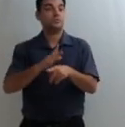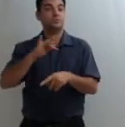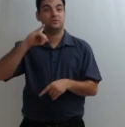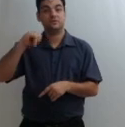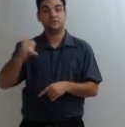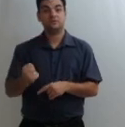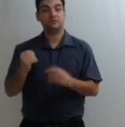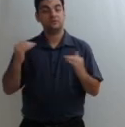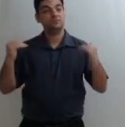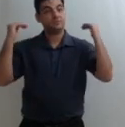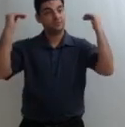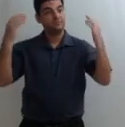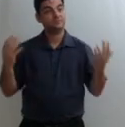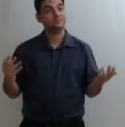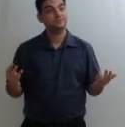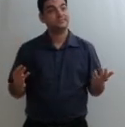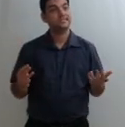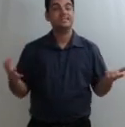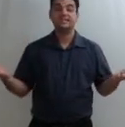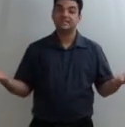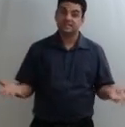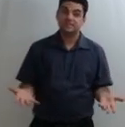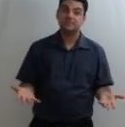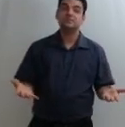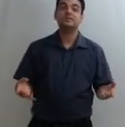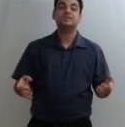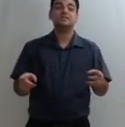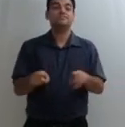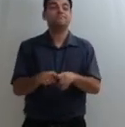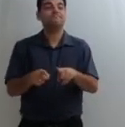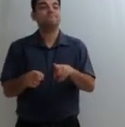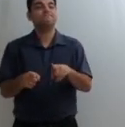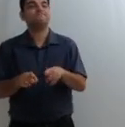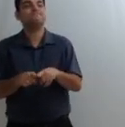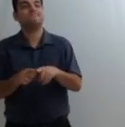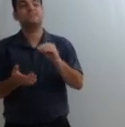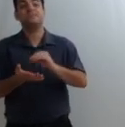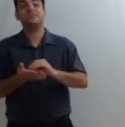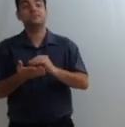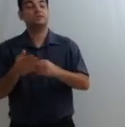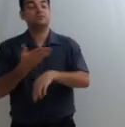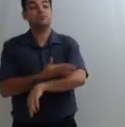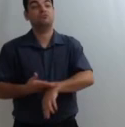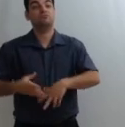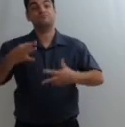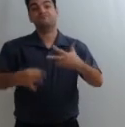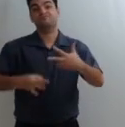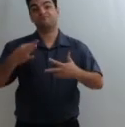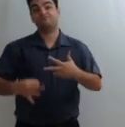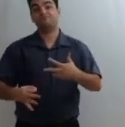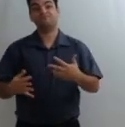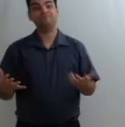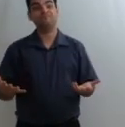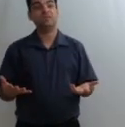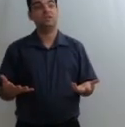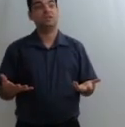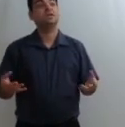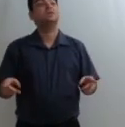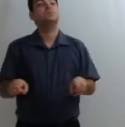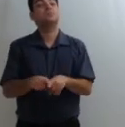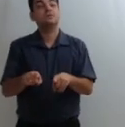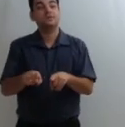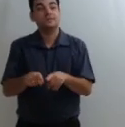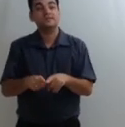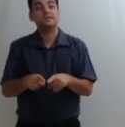Bem assim, pela ausência de demonstração de divergência jurisprudencial, uma vez que é trazida também pela linha C